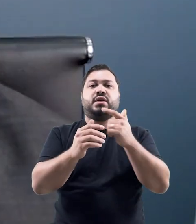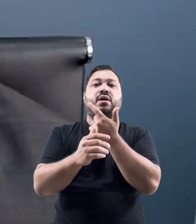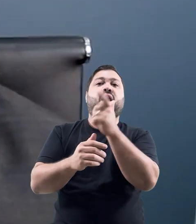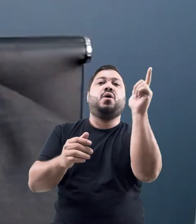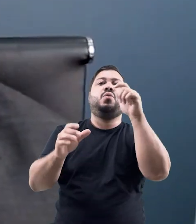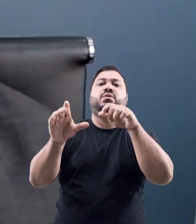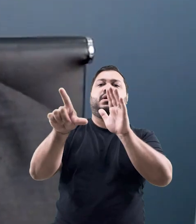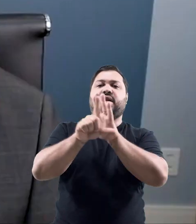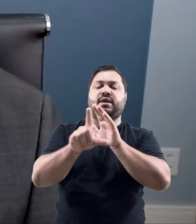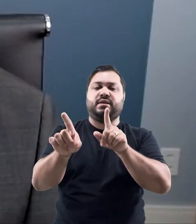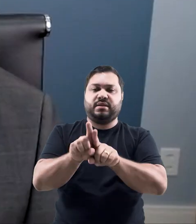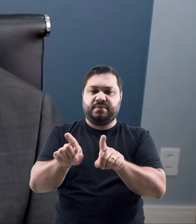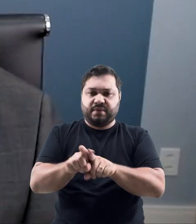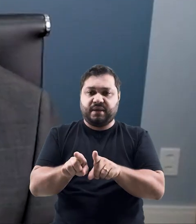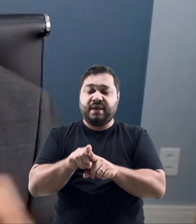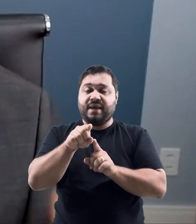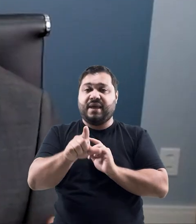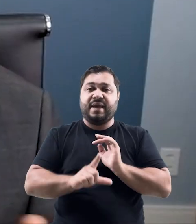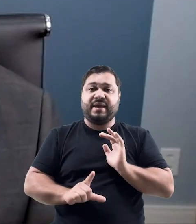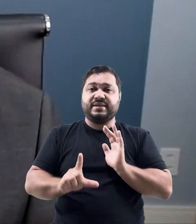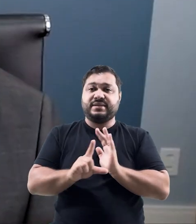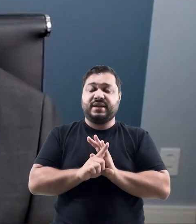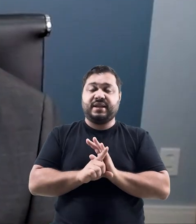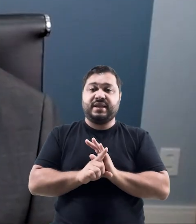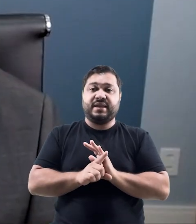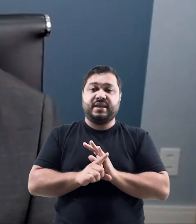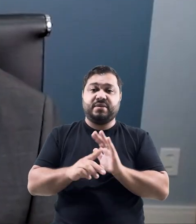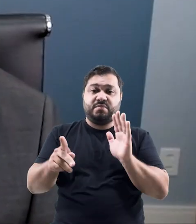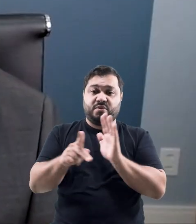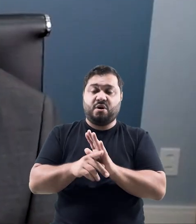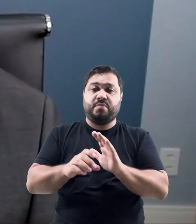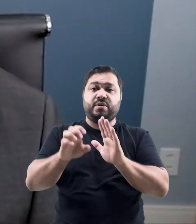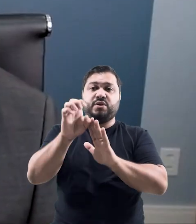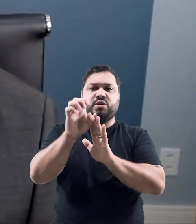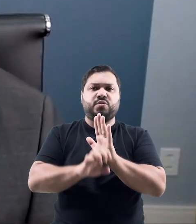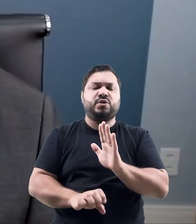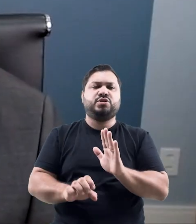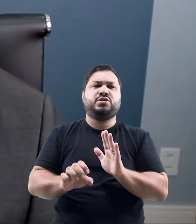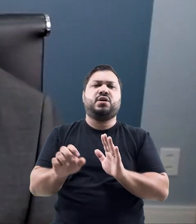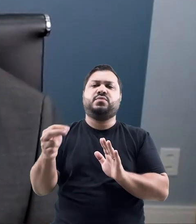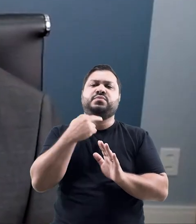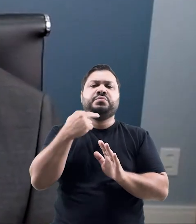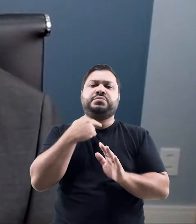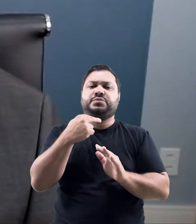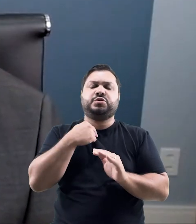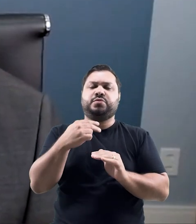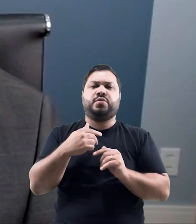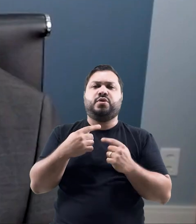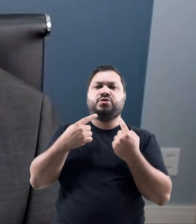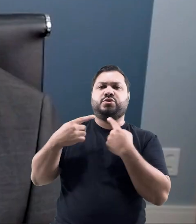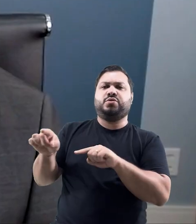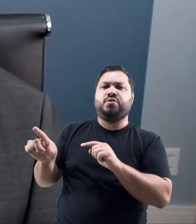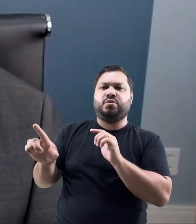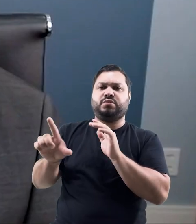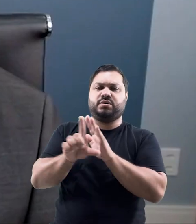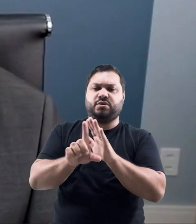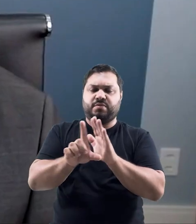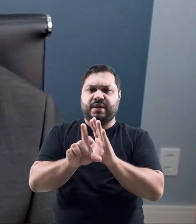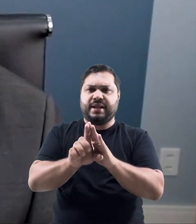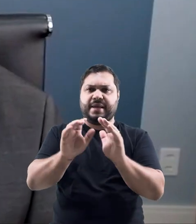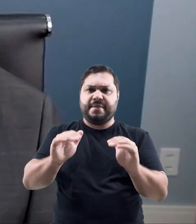a outras leis. Essa lei feita pelo edital, ela não pode ferir uma